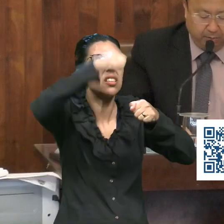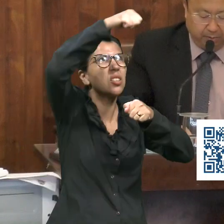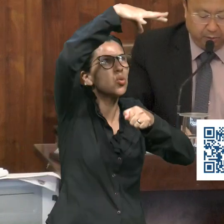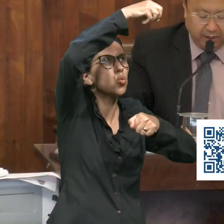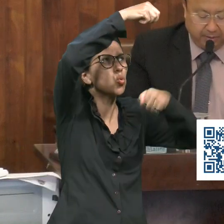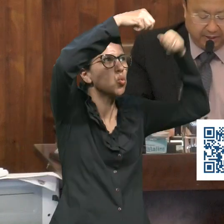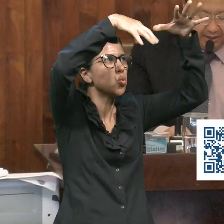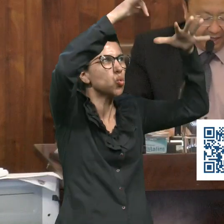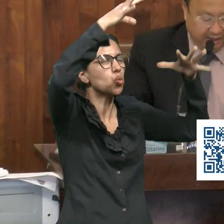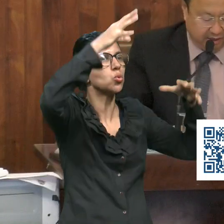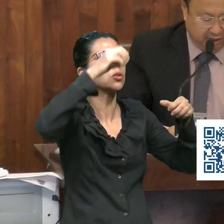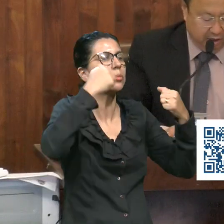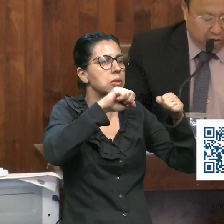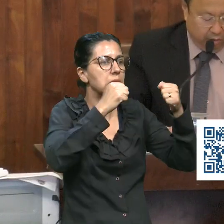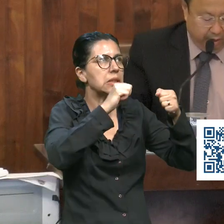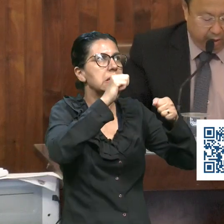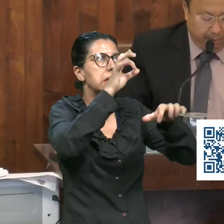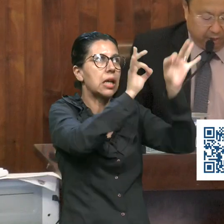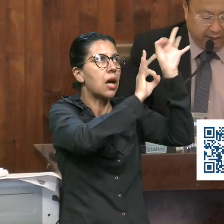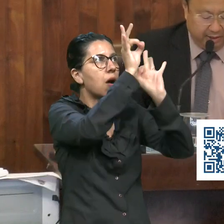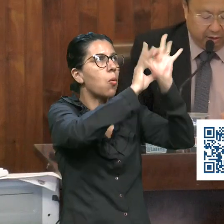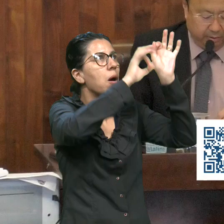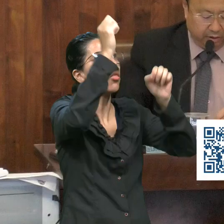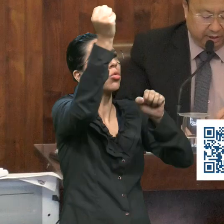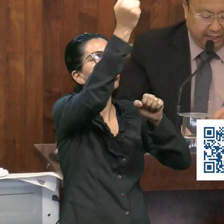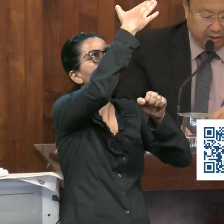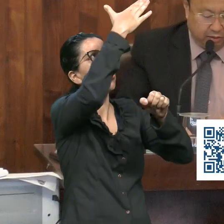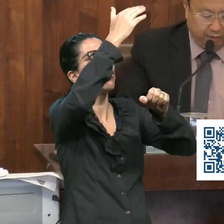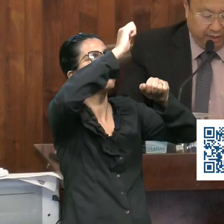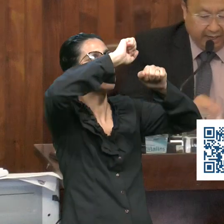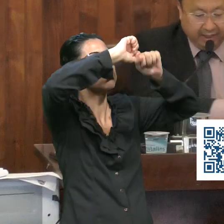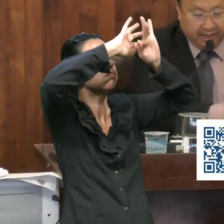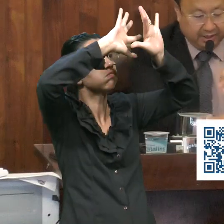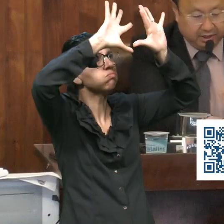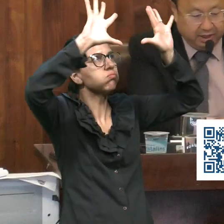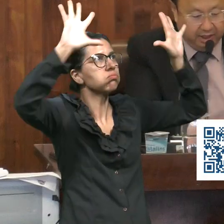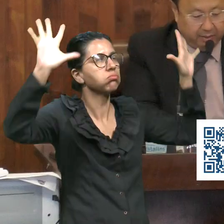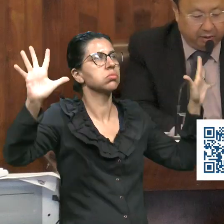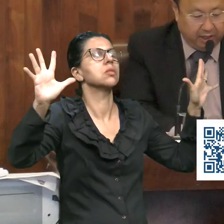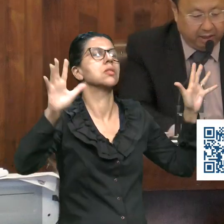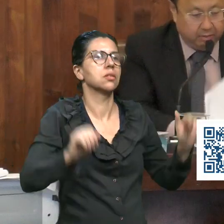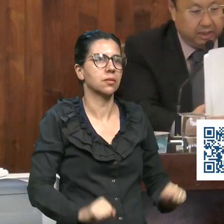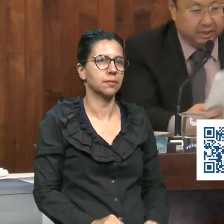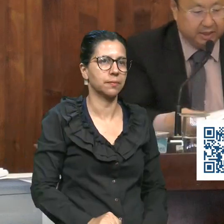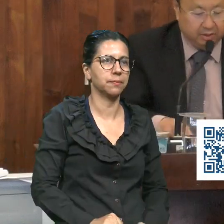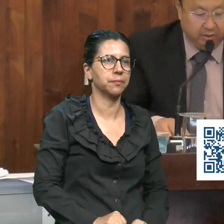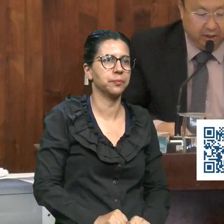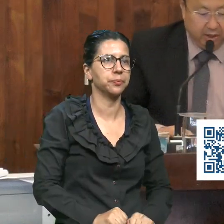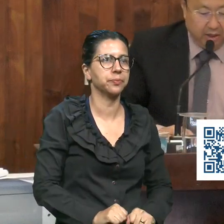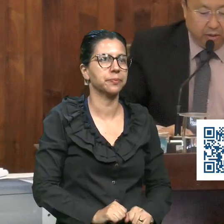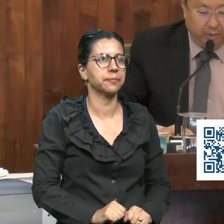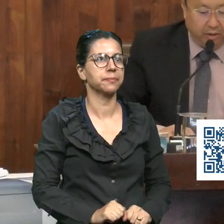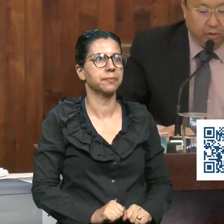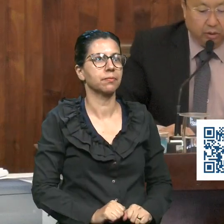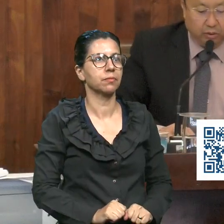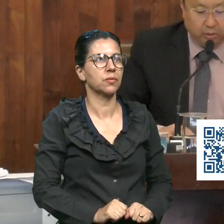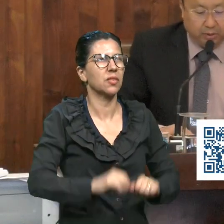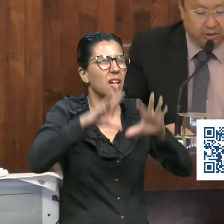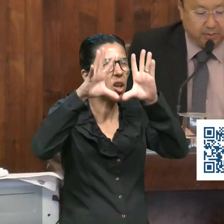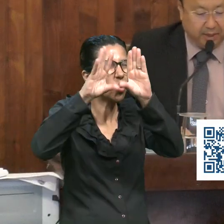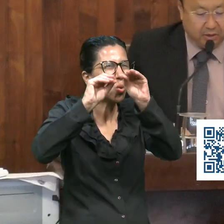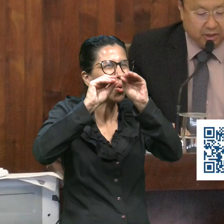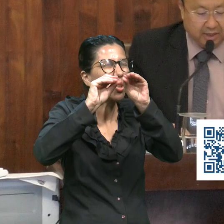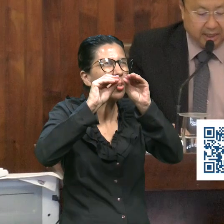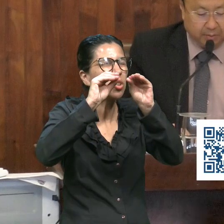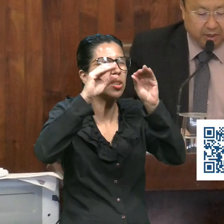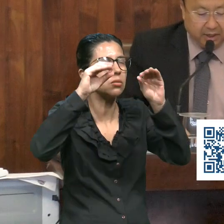atual por lâmpadas de LED com maior potência e luminosidade, com a finalidade de melhorar a iluminação no período noturno, pois